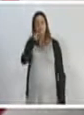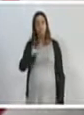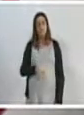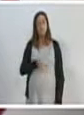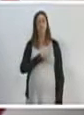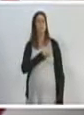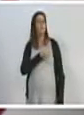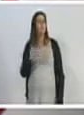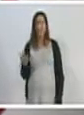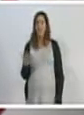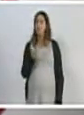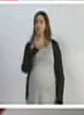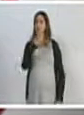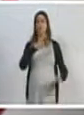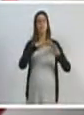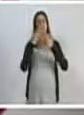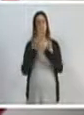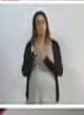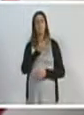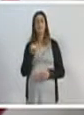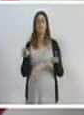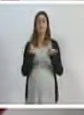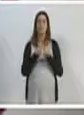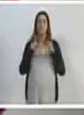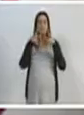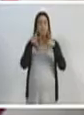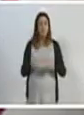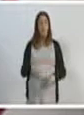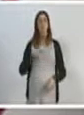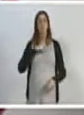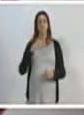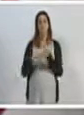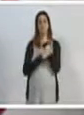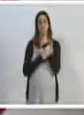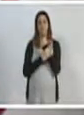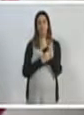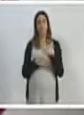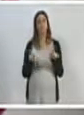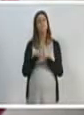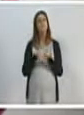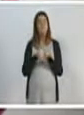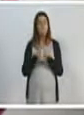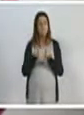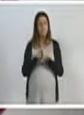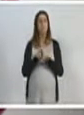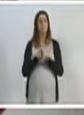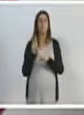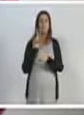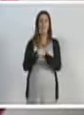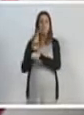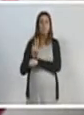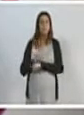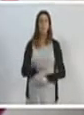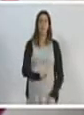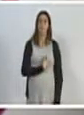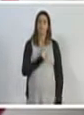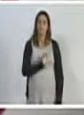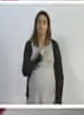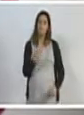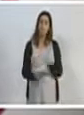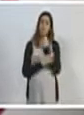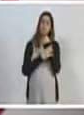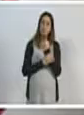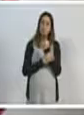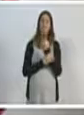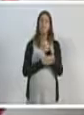muitas outras escolas que serão reconhecidas e terão atendidas as necessidades na questão da preservação da vida e da segurança